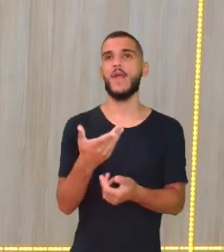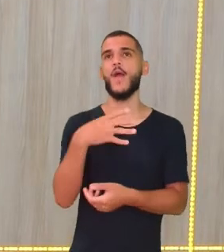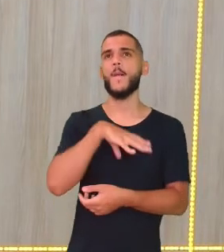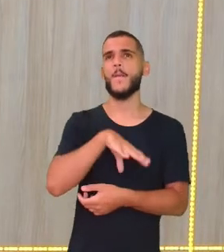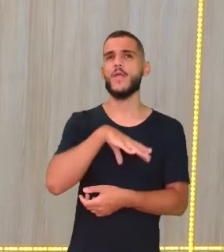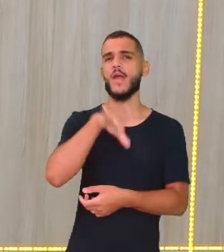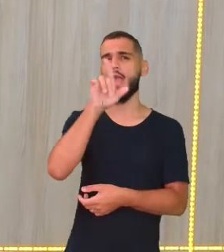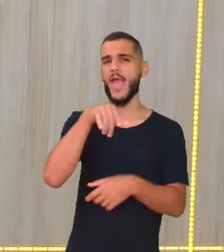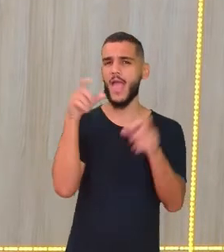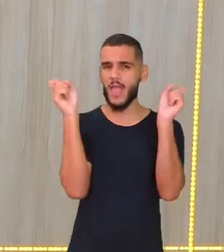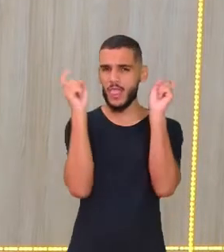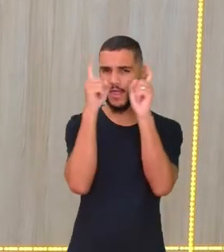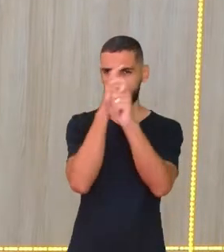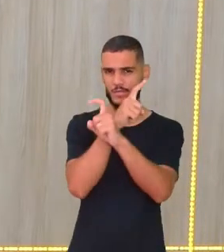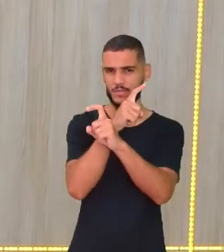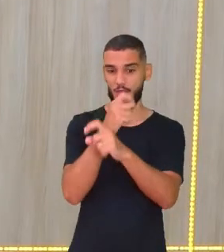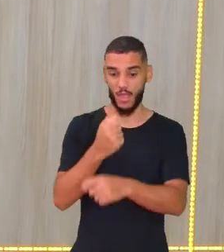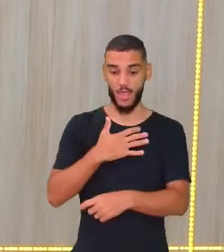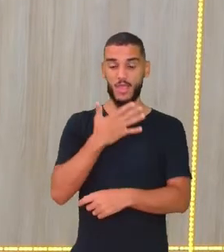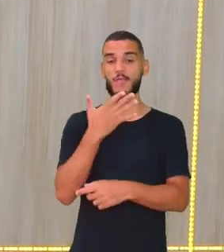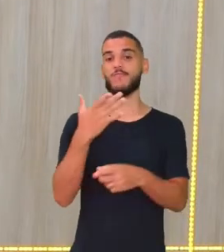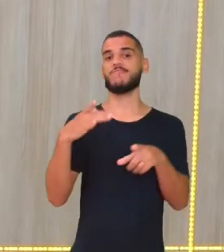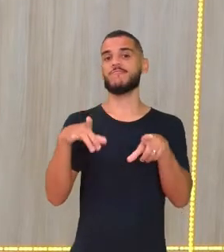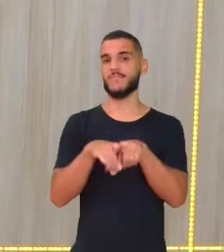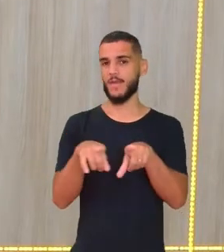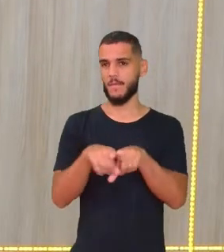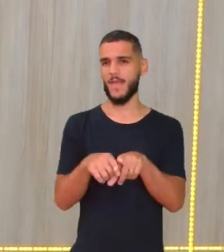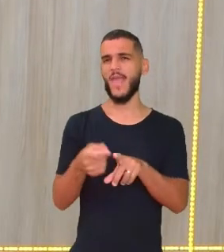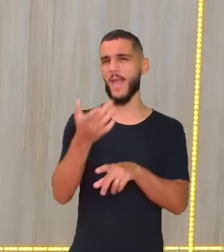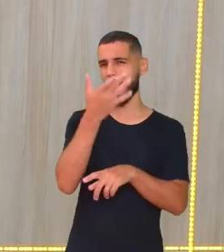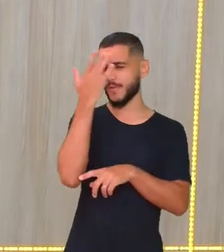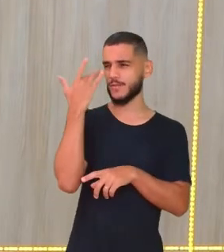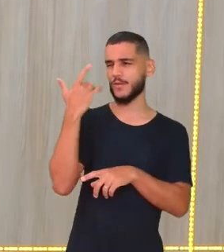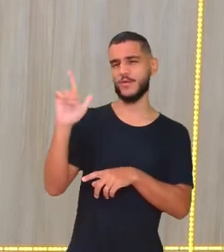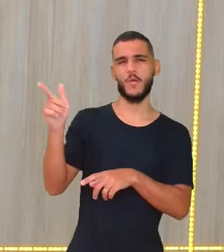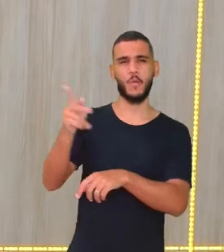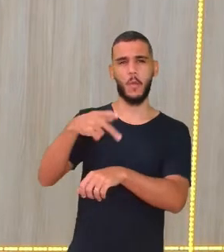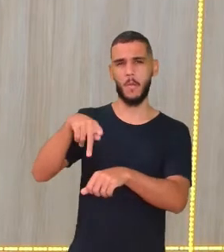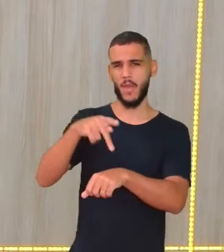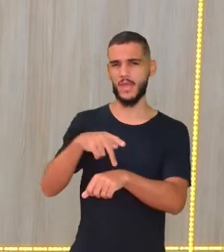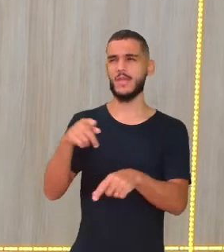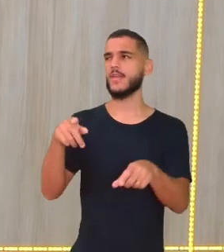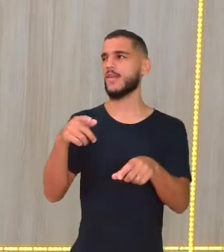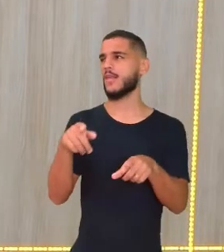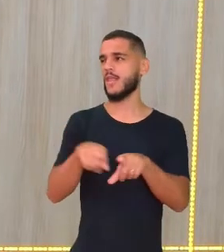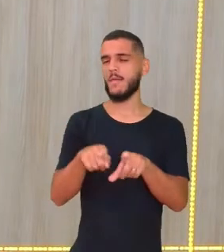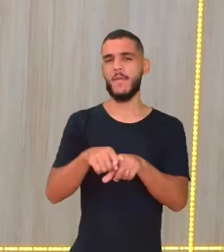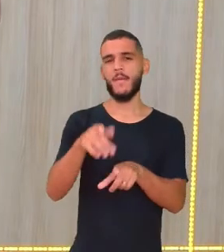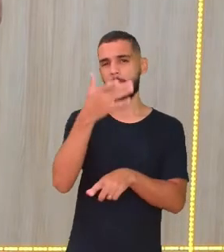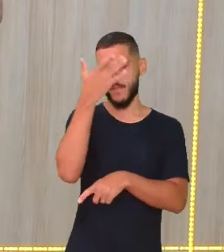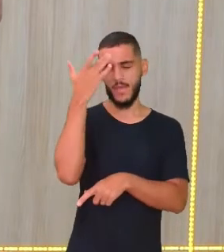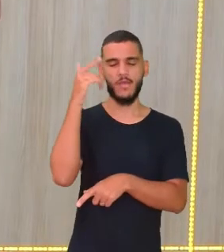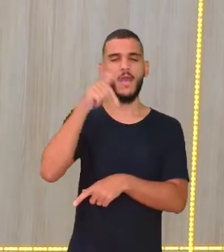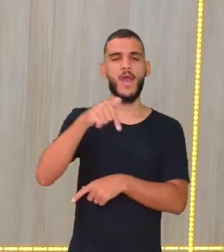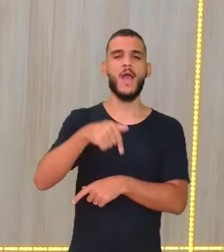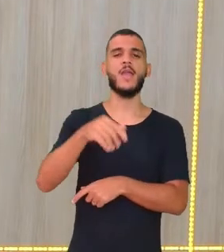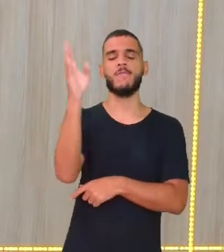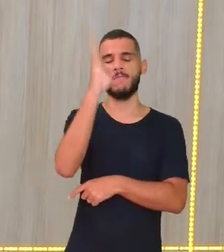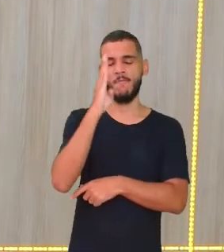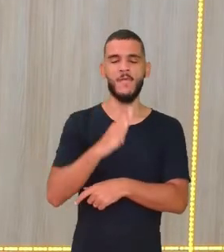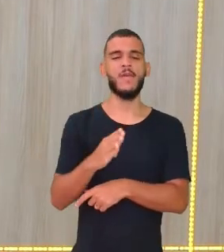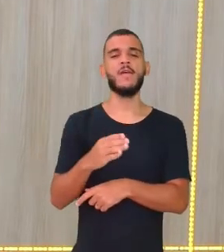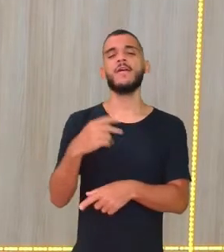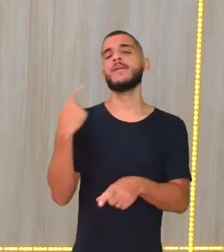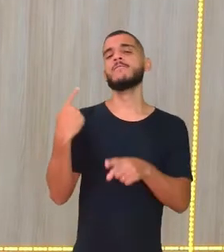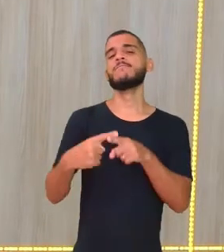difícil e ela assusta de certa forma, não é? Pessoas de outras línguas, pessoas nativas aqui do Brasil. E por que